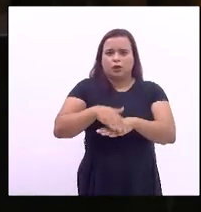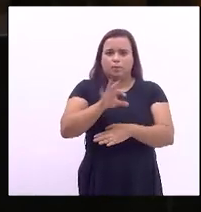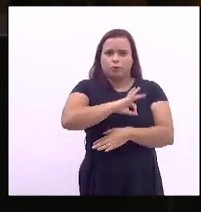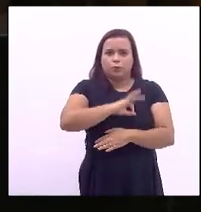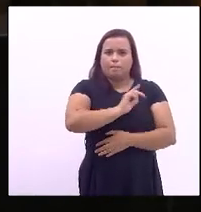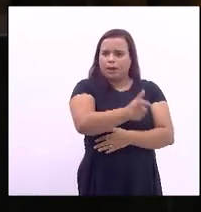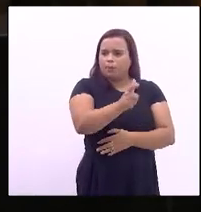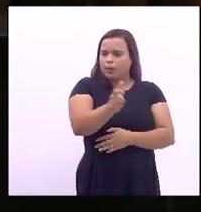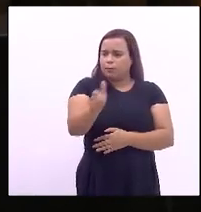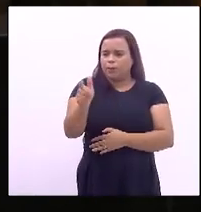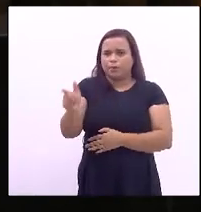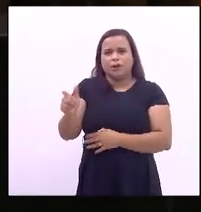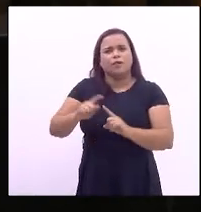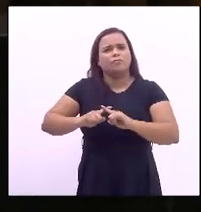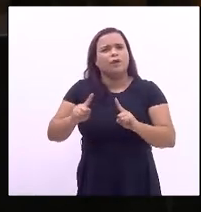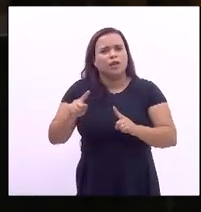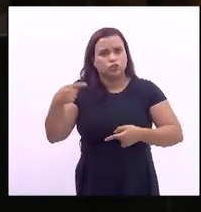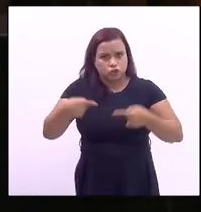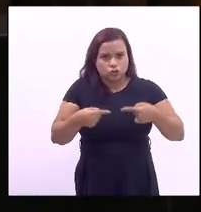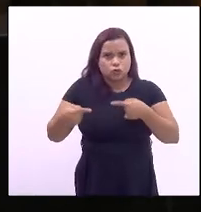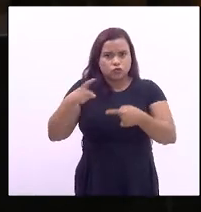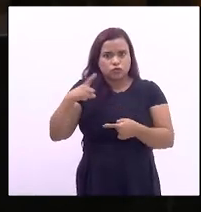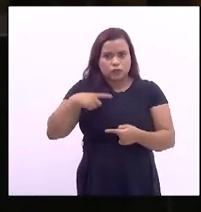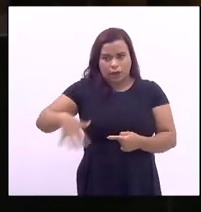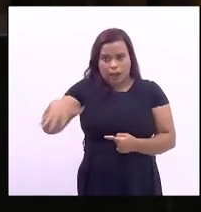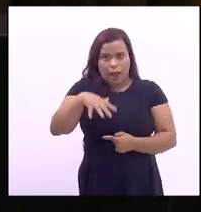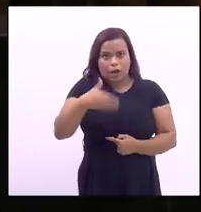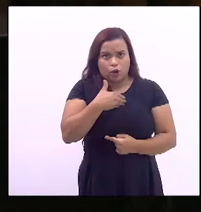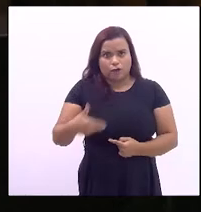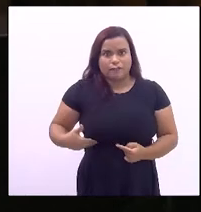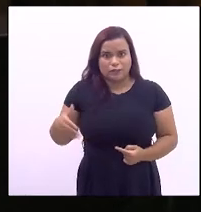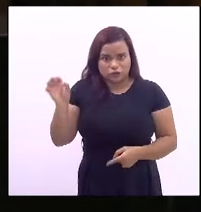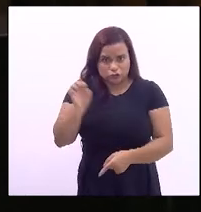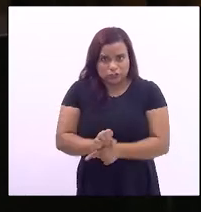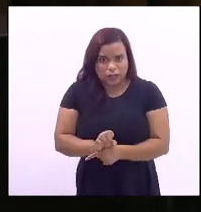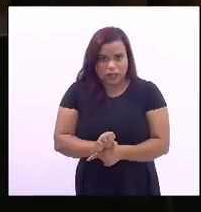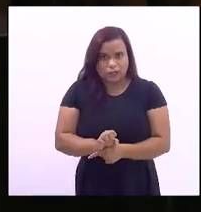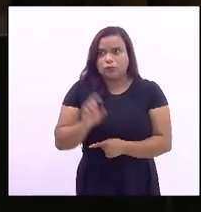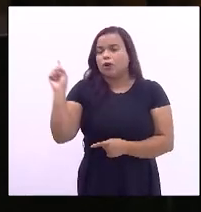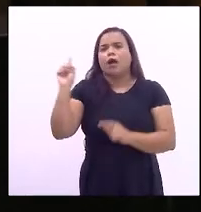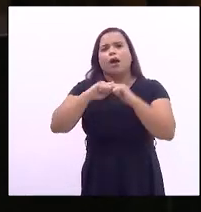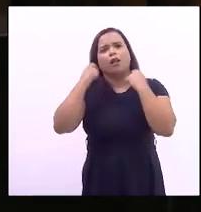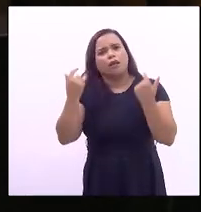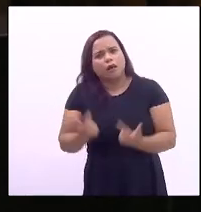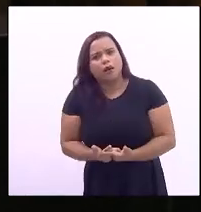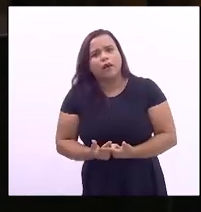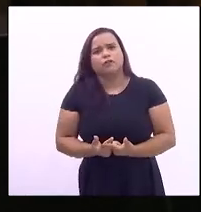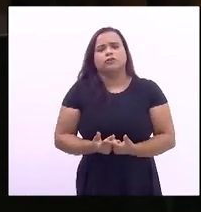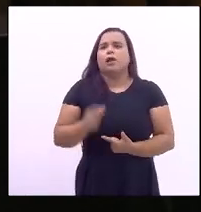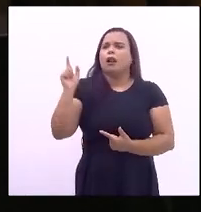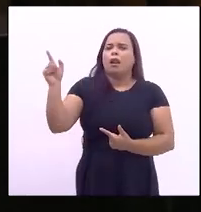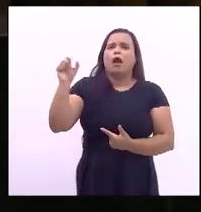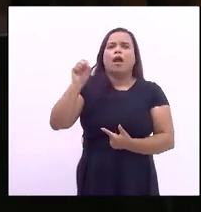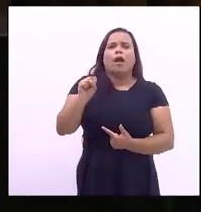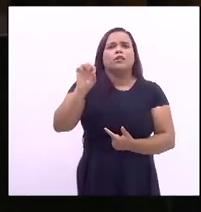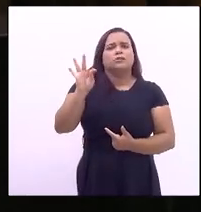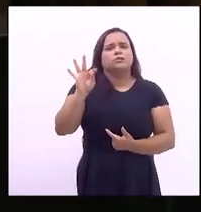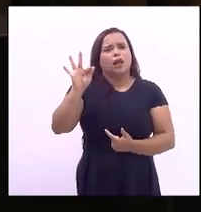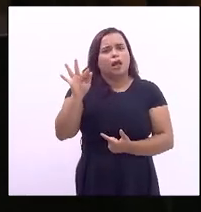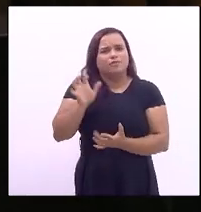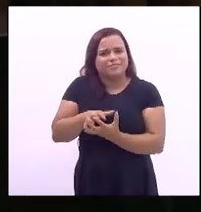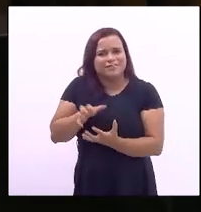e será que estão discutindo no âmbito do Governo do Estado na alerj no STF no